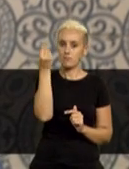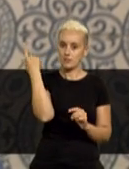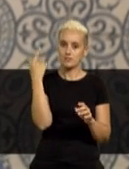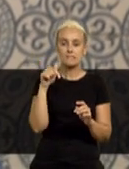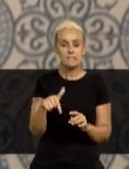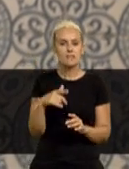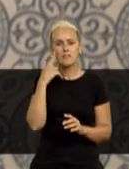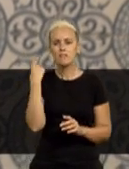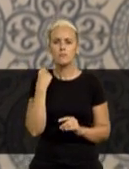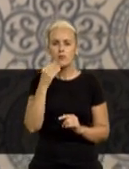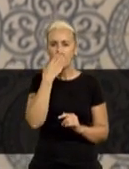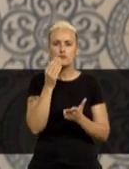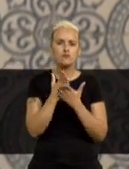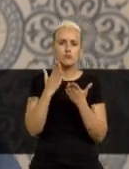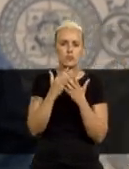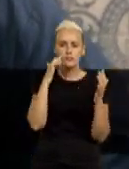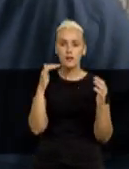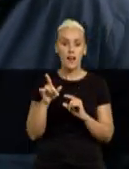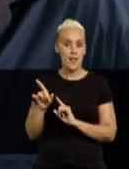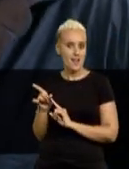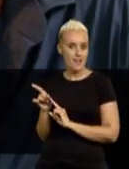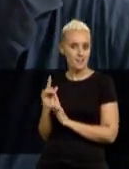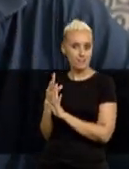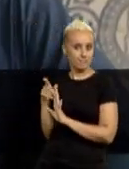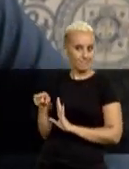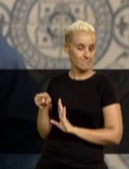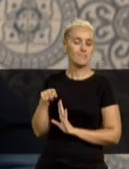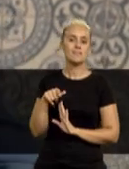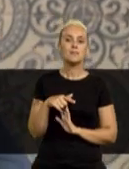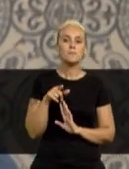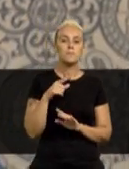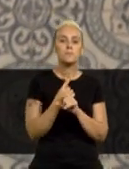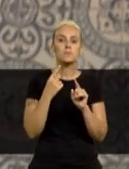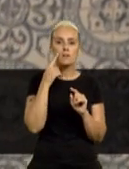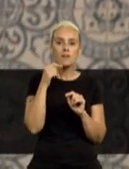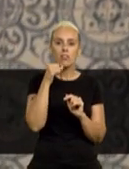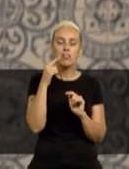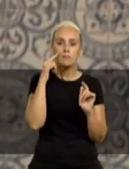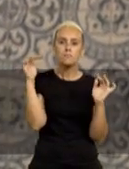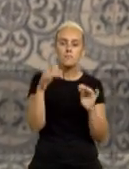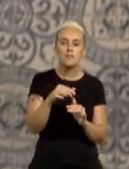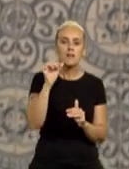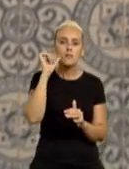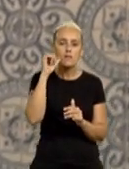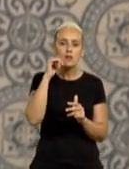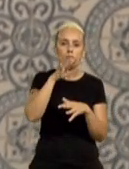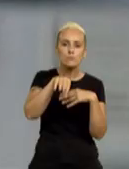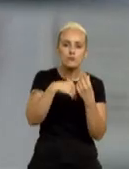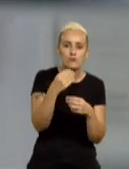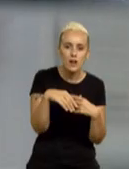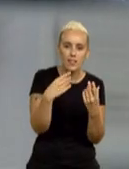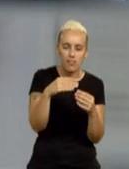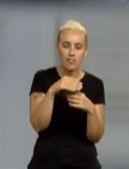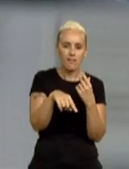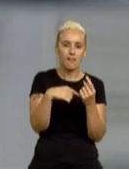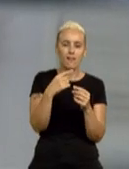famoso para os estudantes, já estão ali todos, vêm cá para ver o traçadinho, então, juntam-se filas